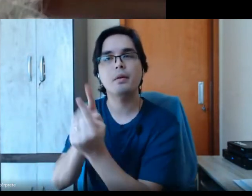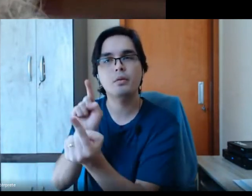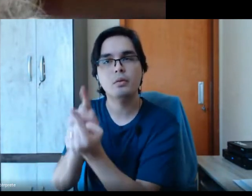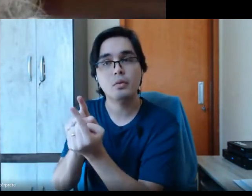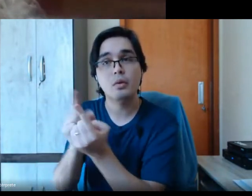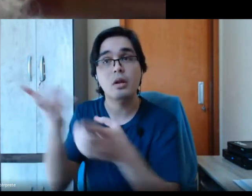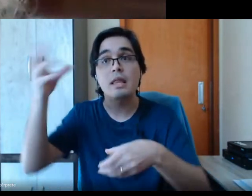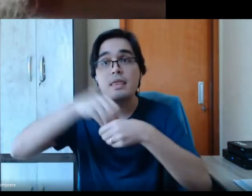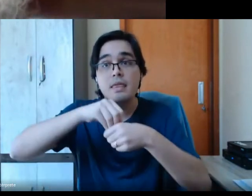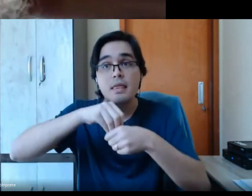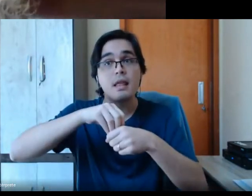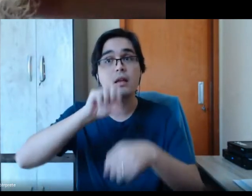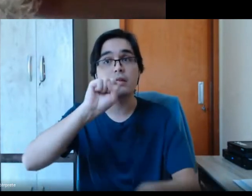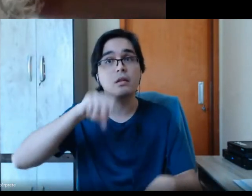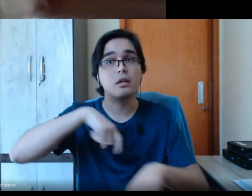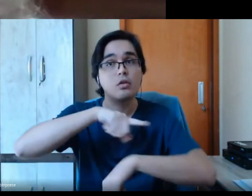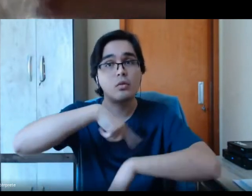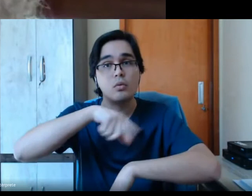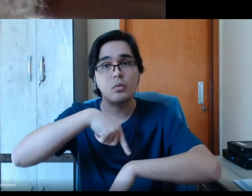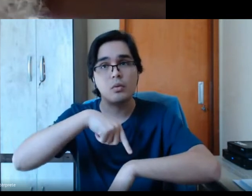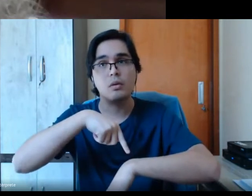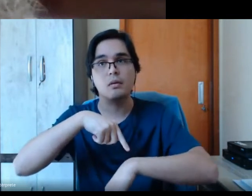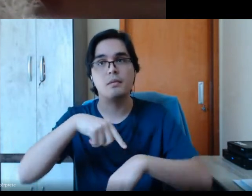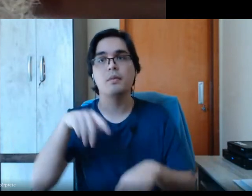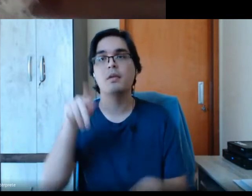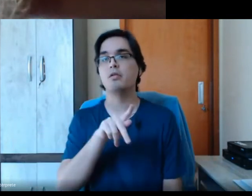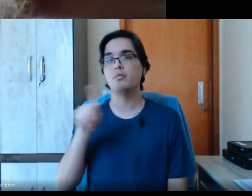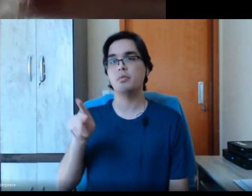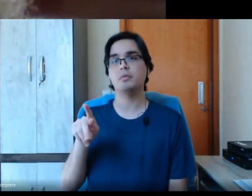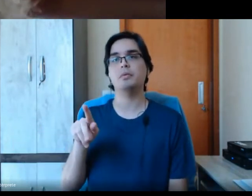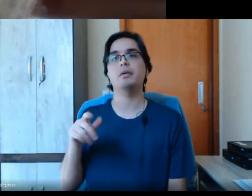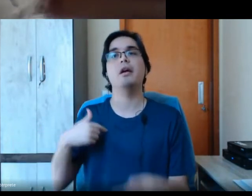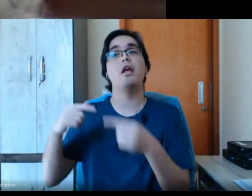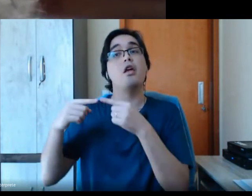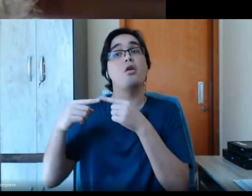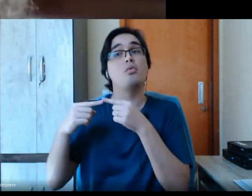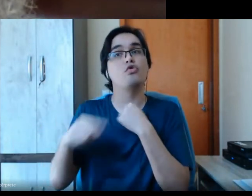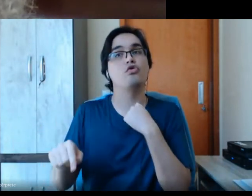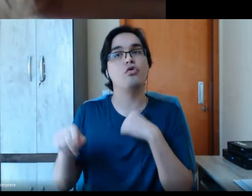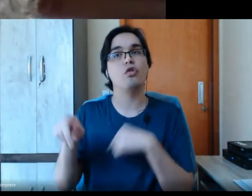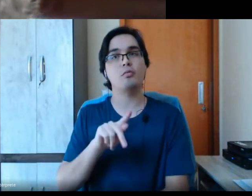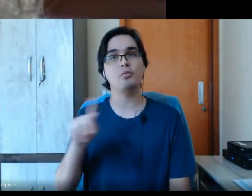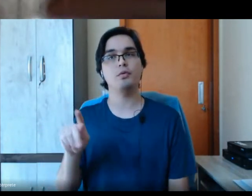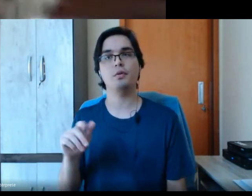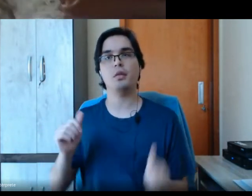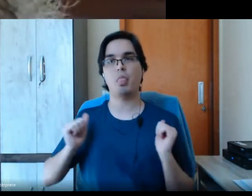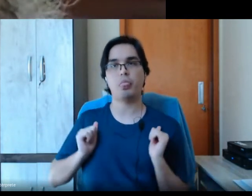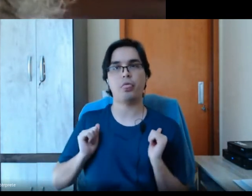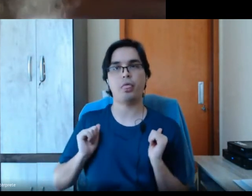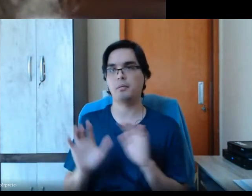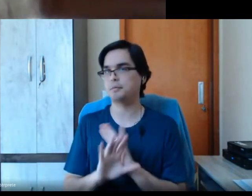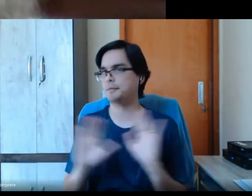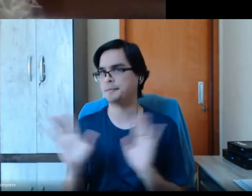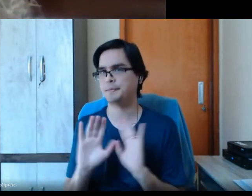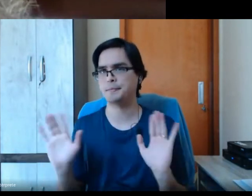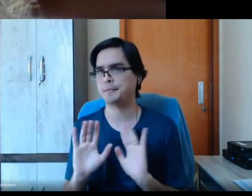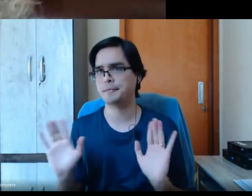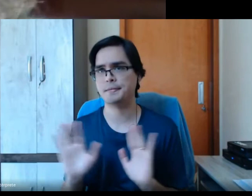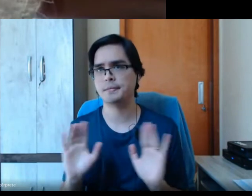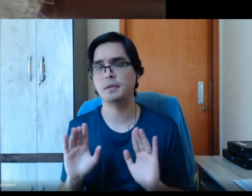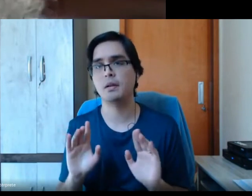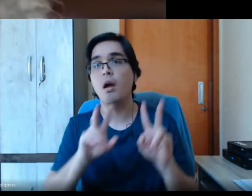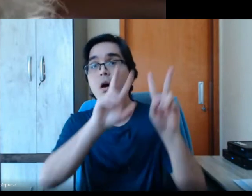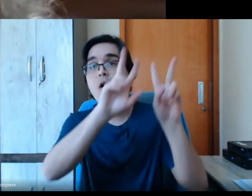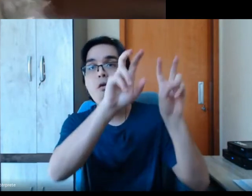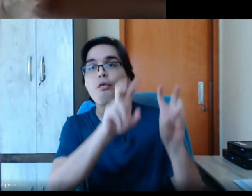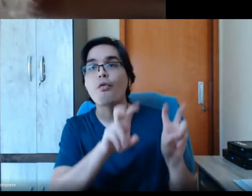nesse meet, se alguém quiser, entra. Vamos pensar assim, como plantão de dúvidas. Então, o professor vai dar plantão de dúvidas,